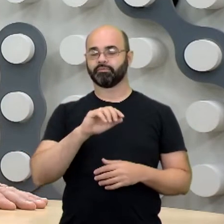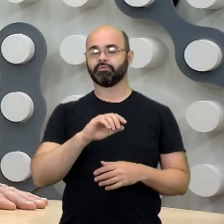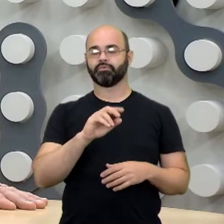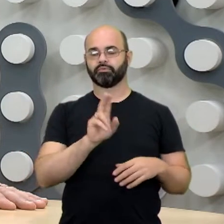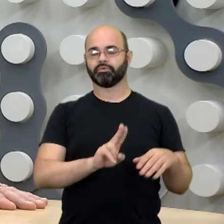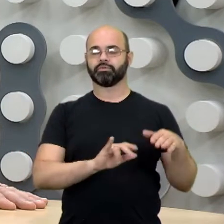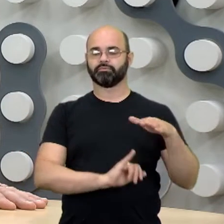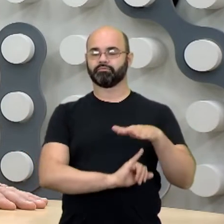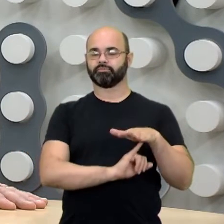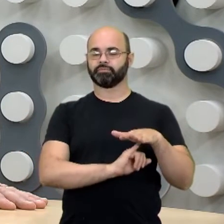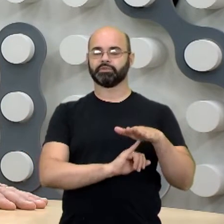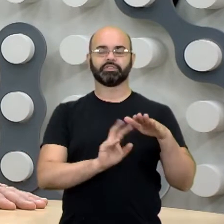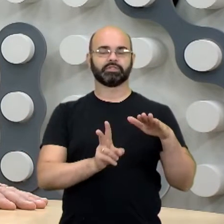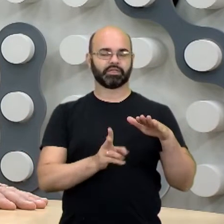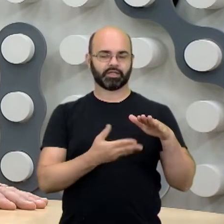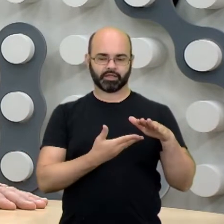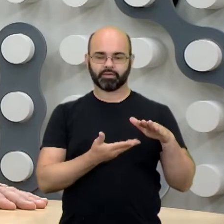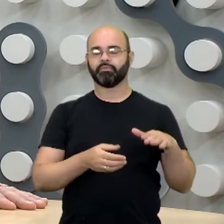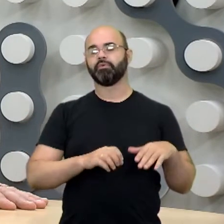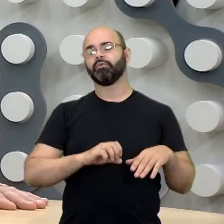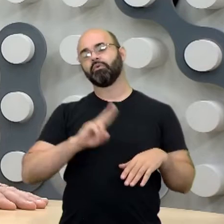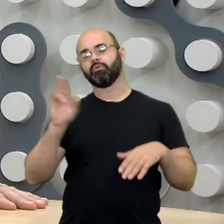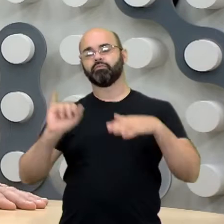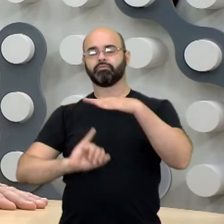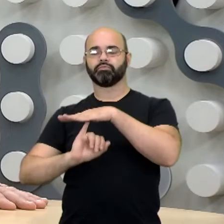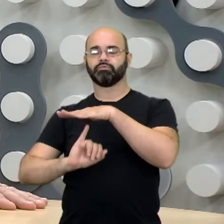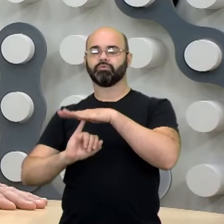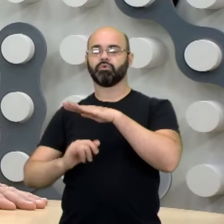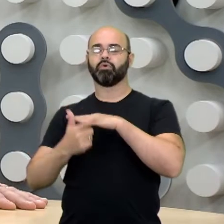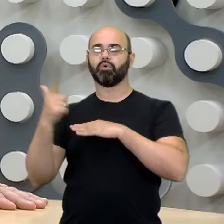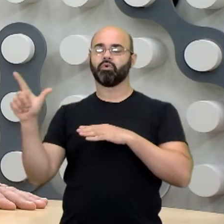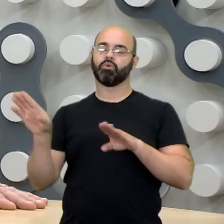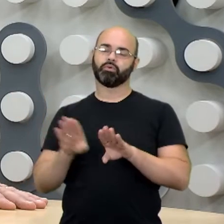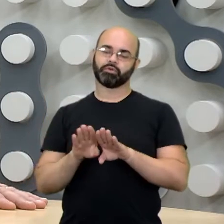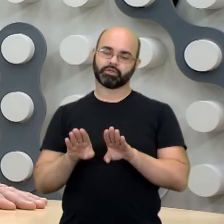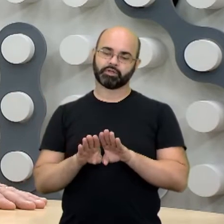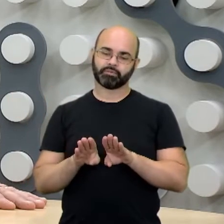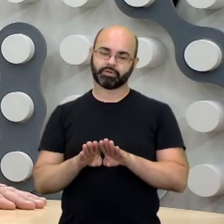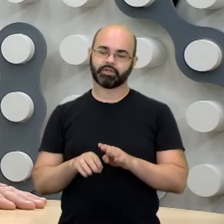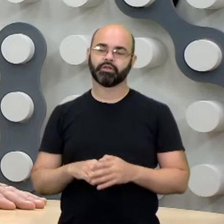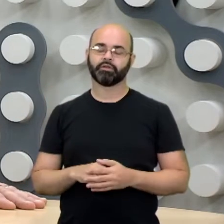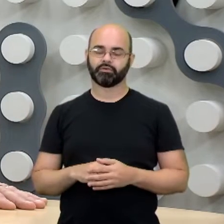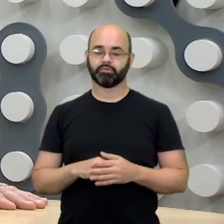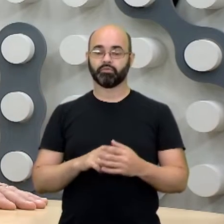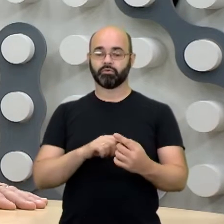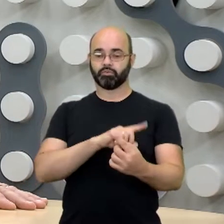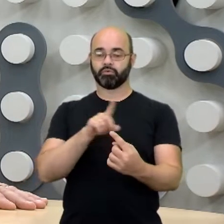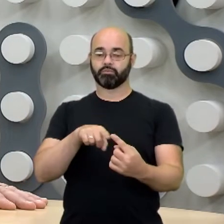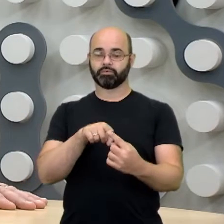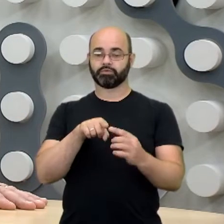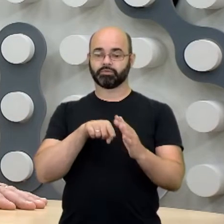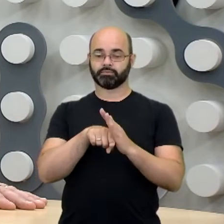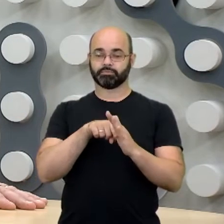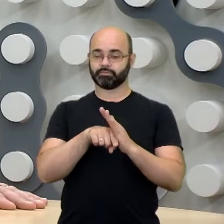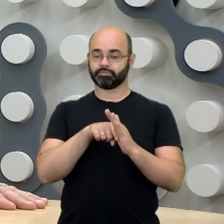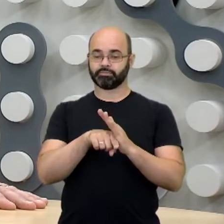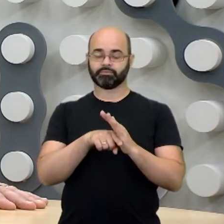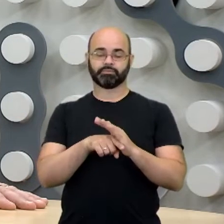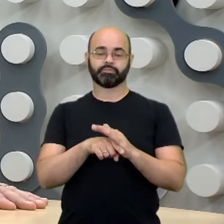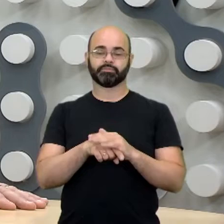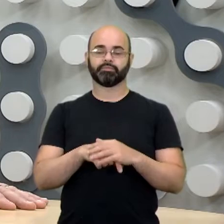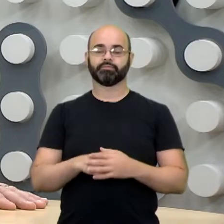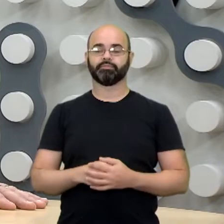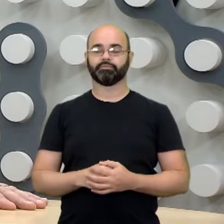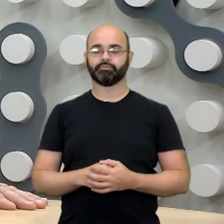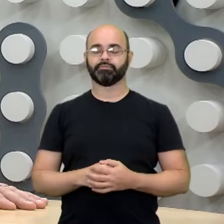Geografia e Estatística e de outros institutos aí, né, na qual eles se objetivam a fazer essa questão aí de pesquisas sobre